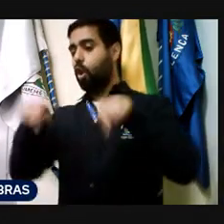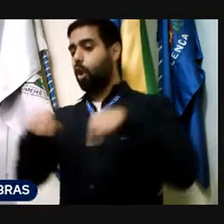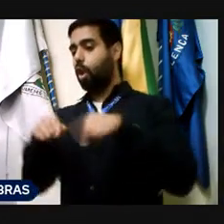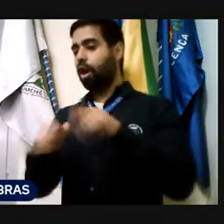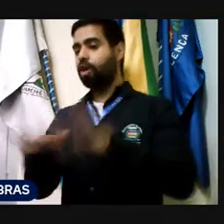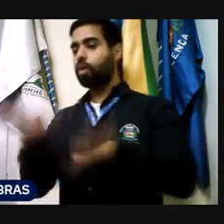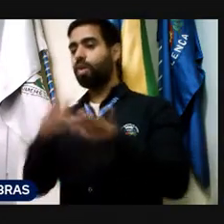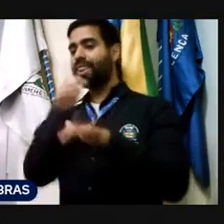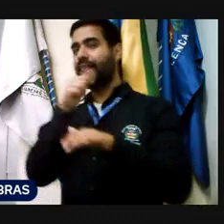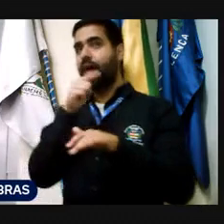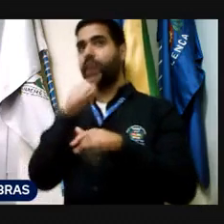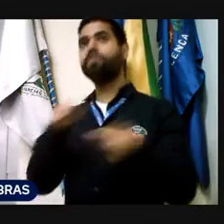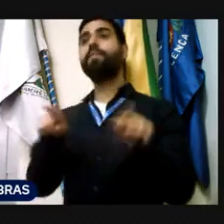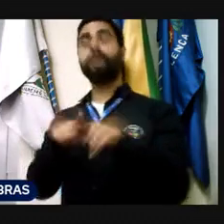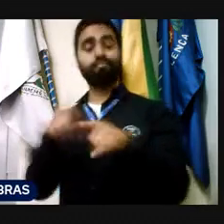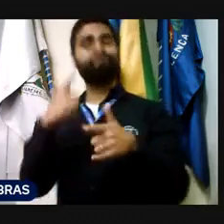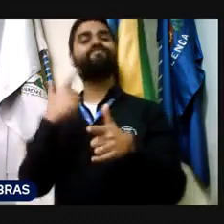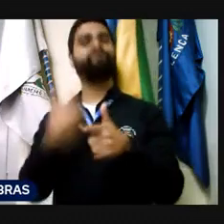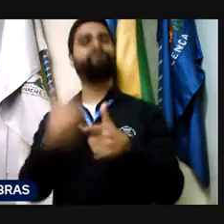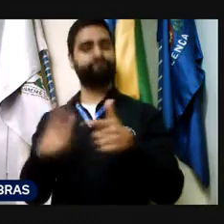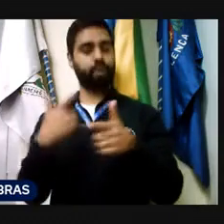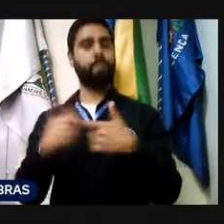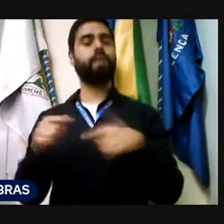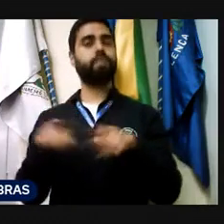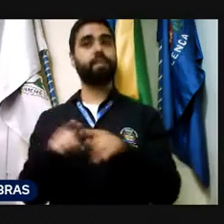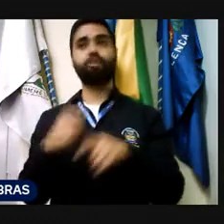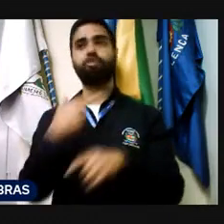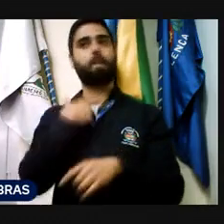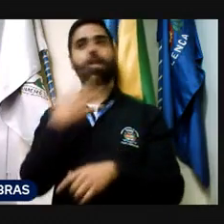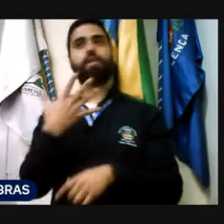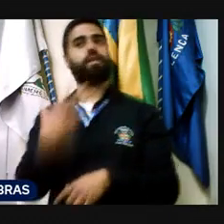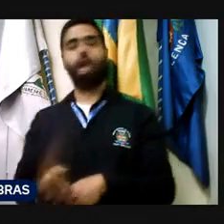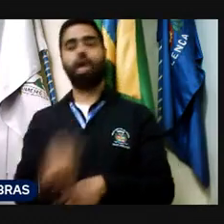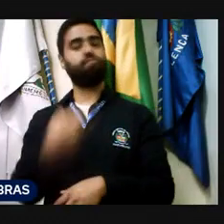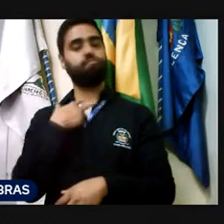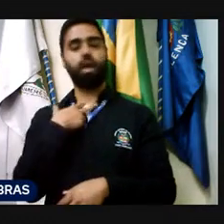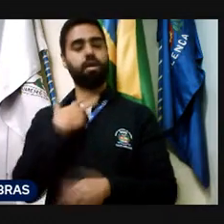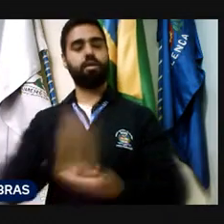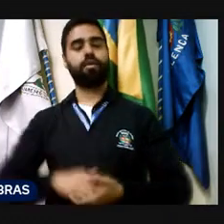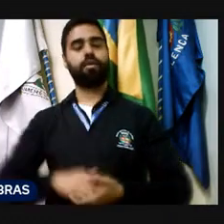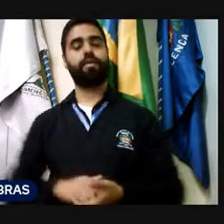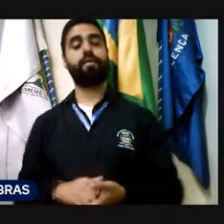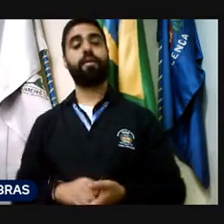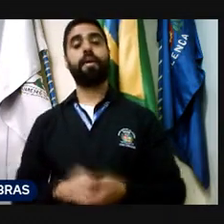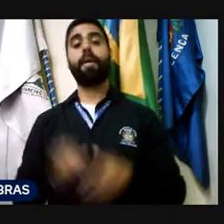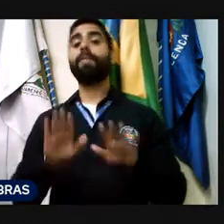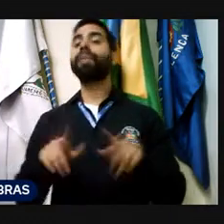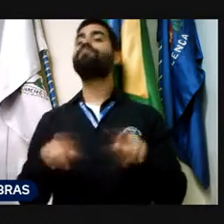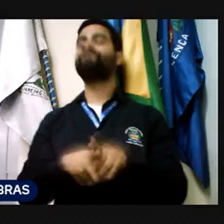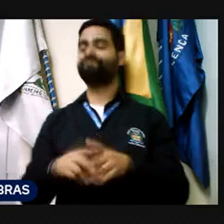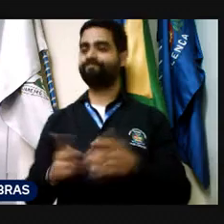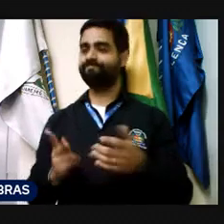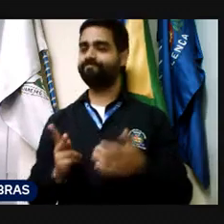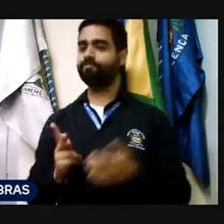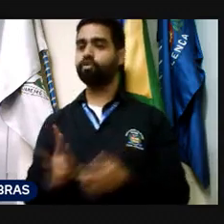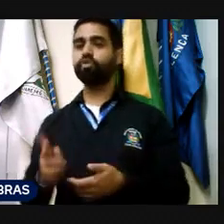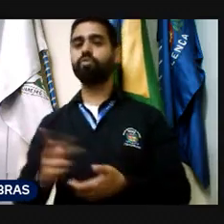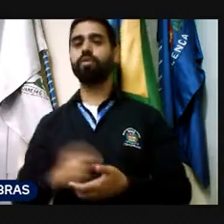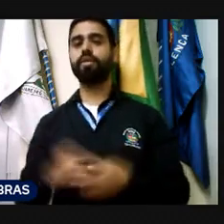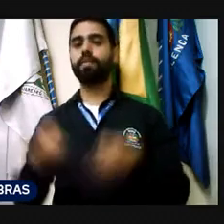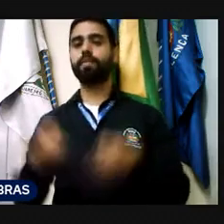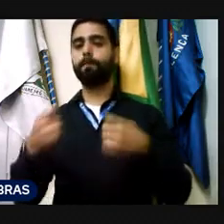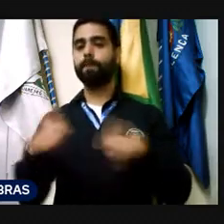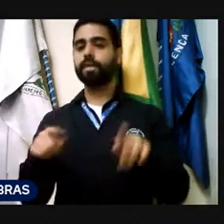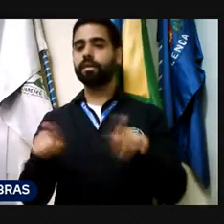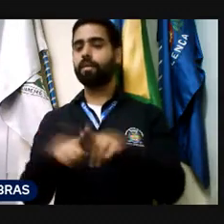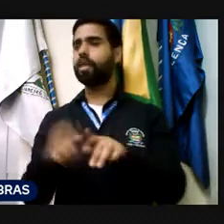não funciona, que é outra situação inadmissível, isso não pode acontecer, mas está acontecendo. E a gente precisa,